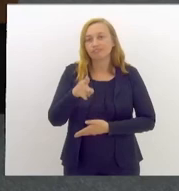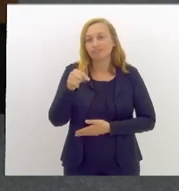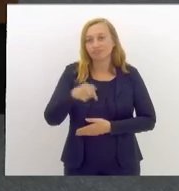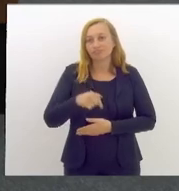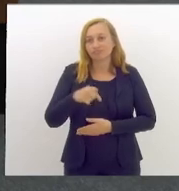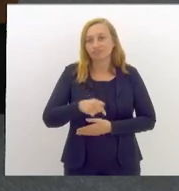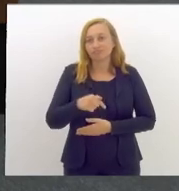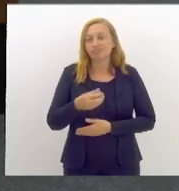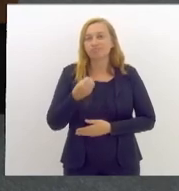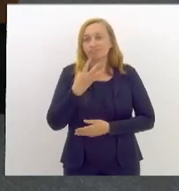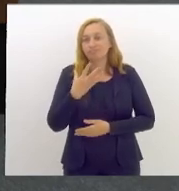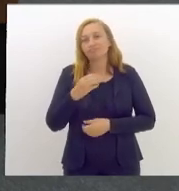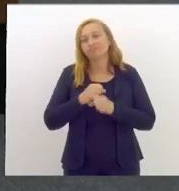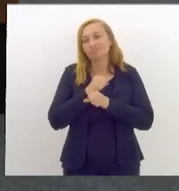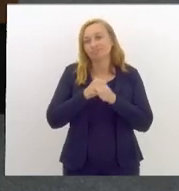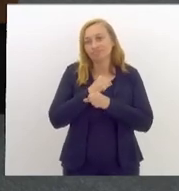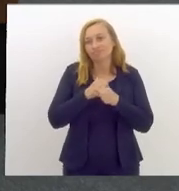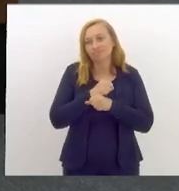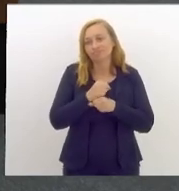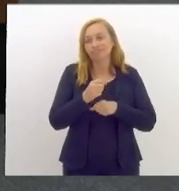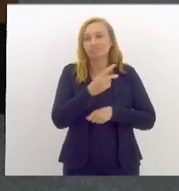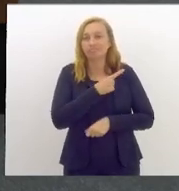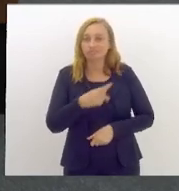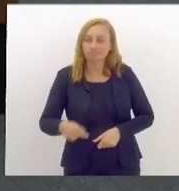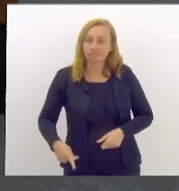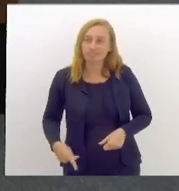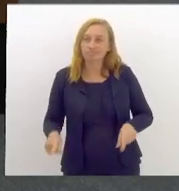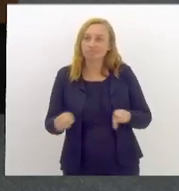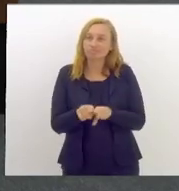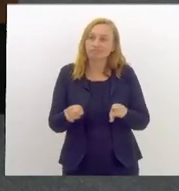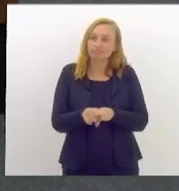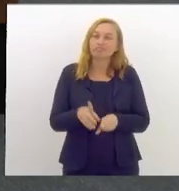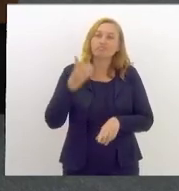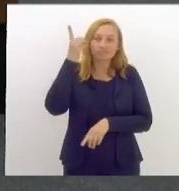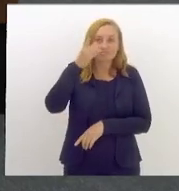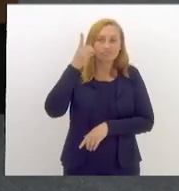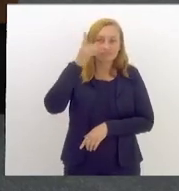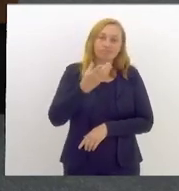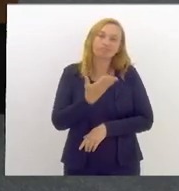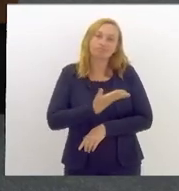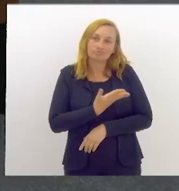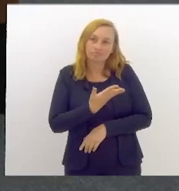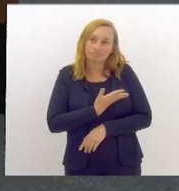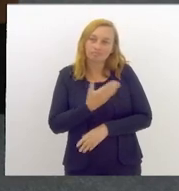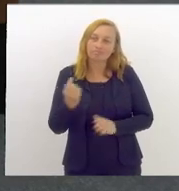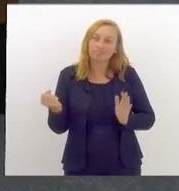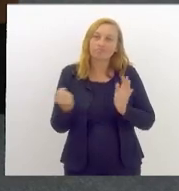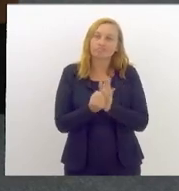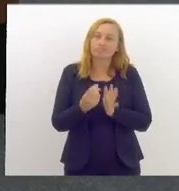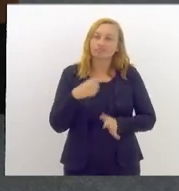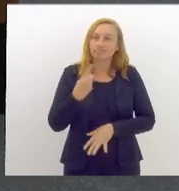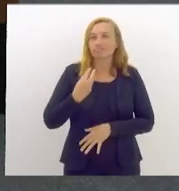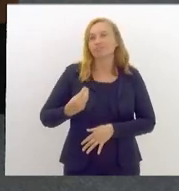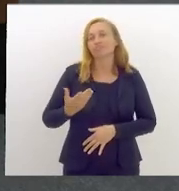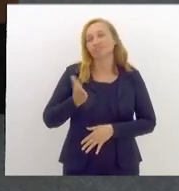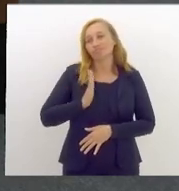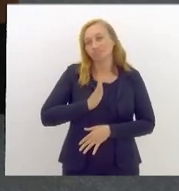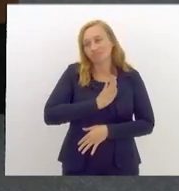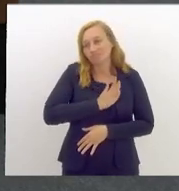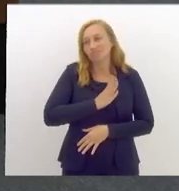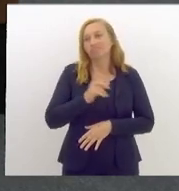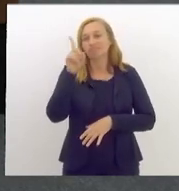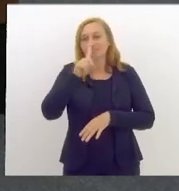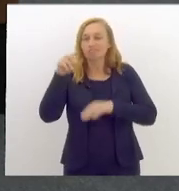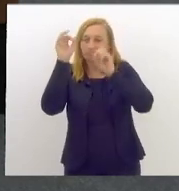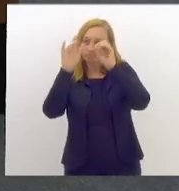esses bons anos tanto na presidência e como Deputado colega ficou marcado em nosso coração que Deus